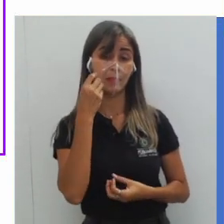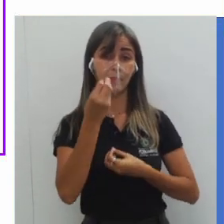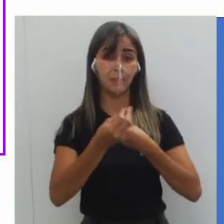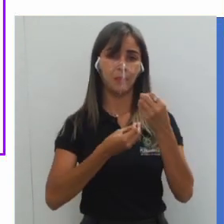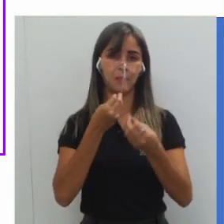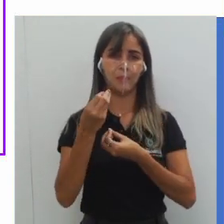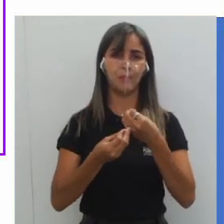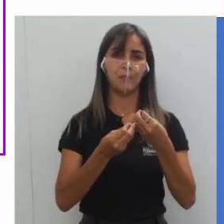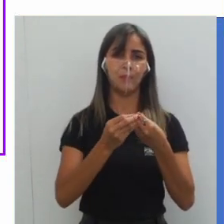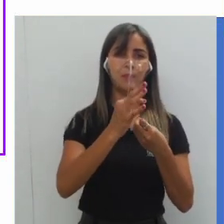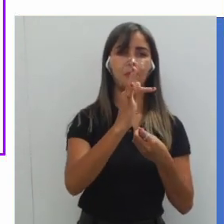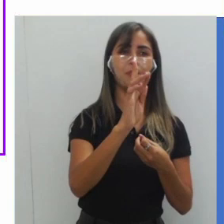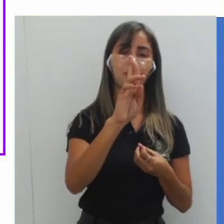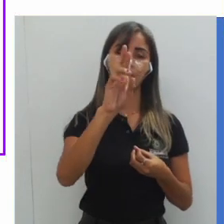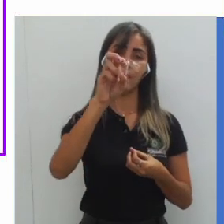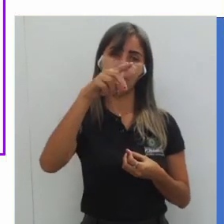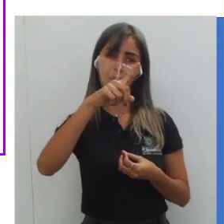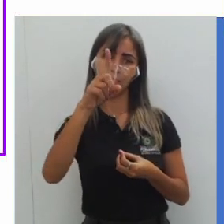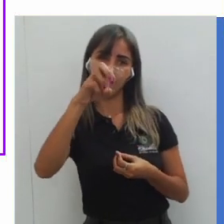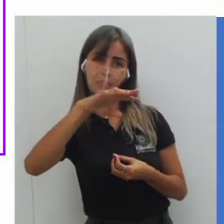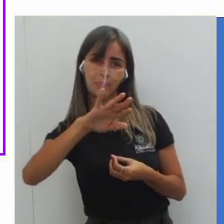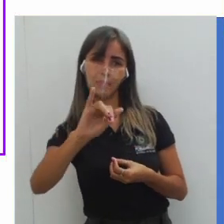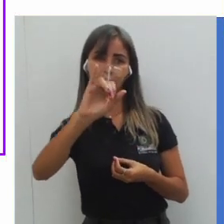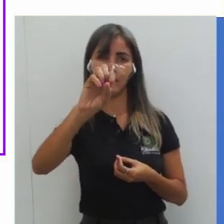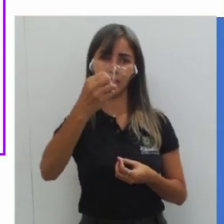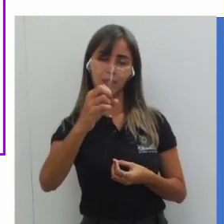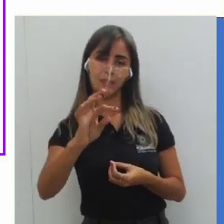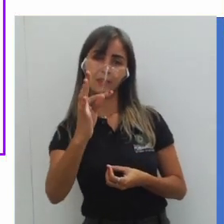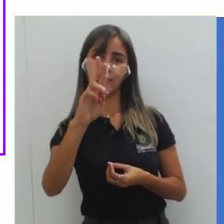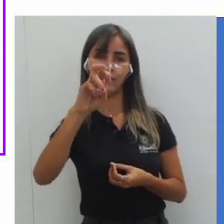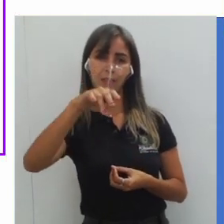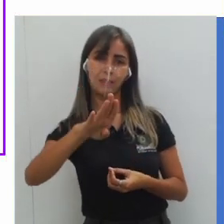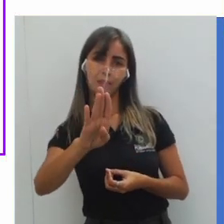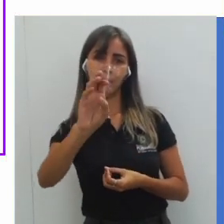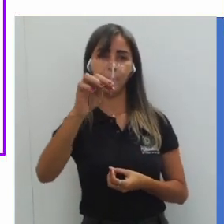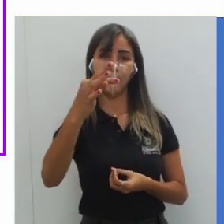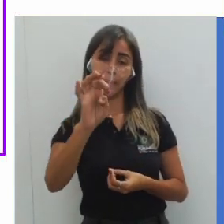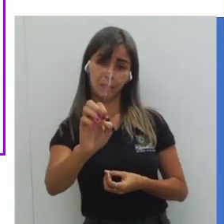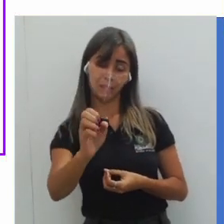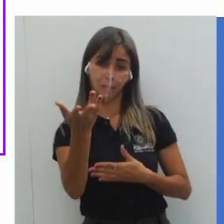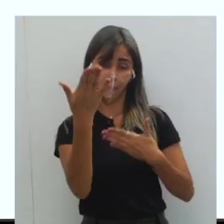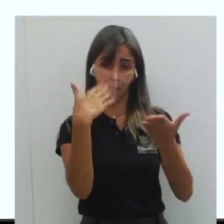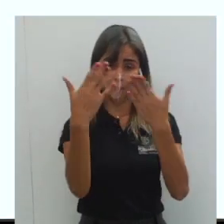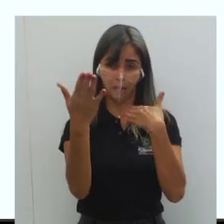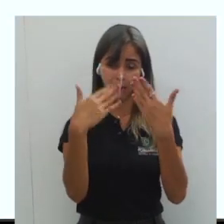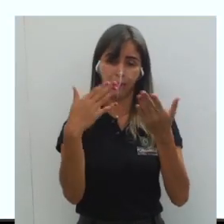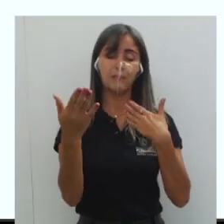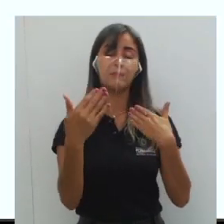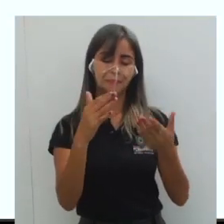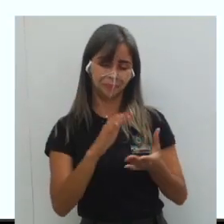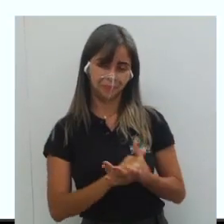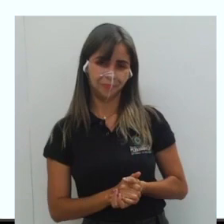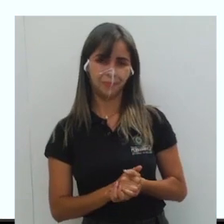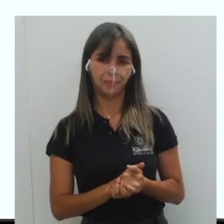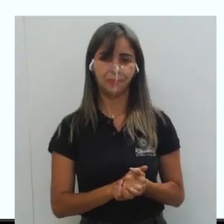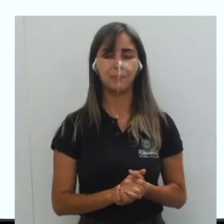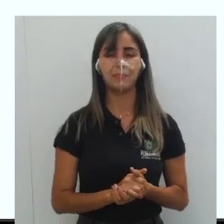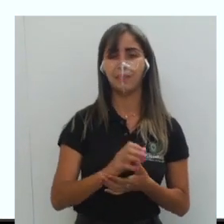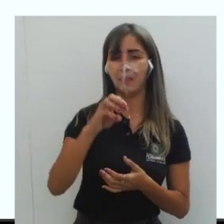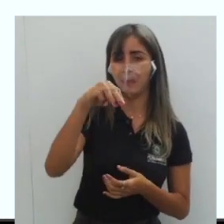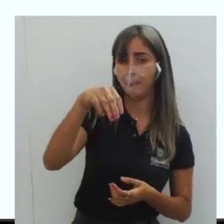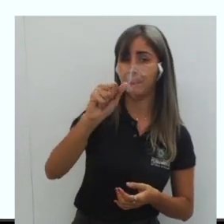Olha aí como ficou. Frozen is the best animation. Então, a gente comparou em relação, por exemplo,